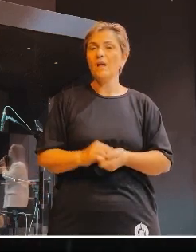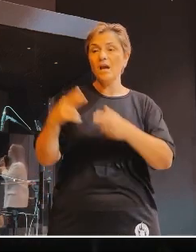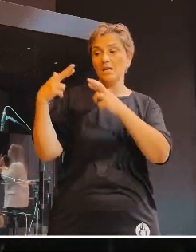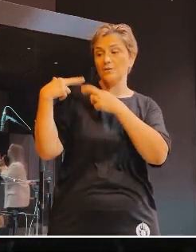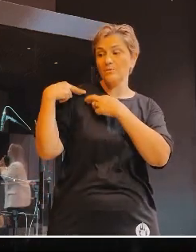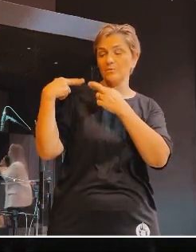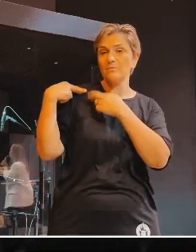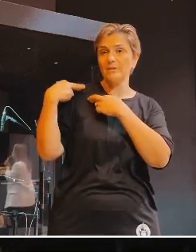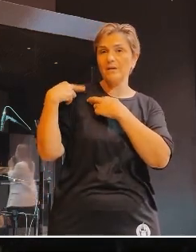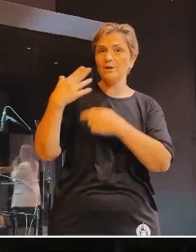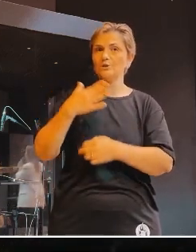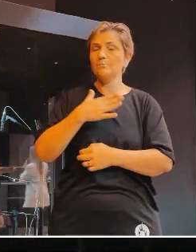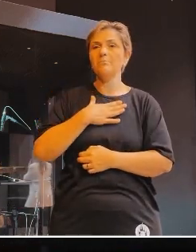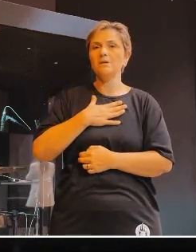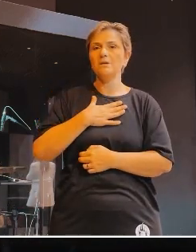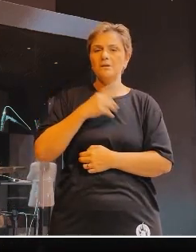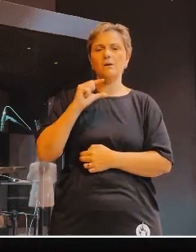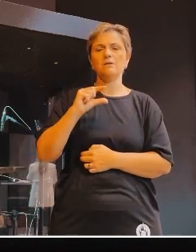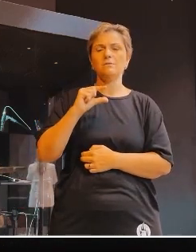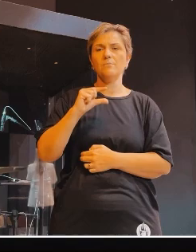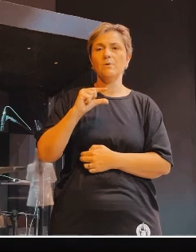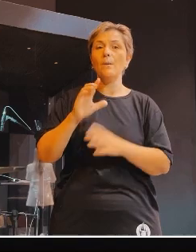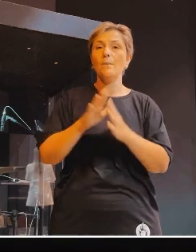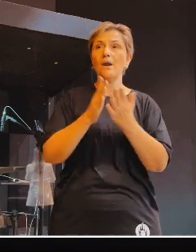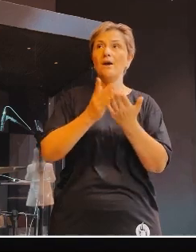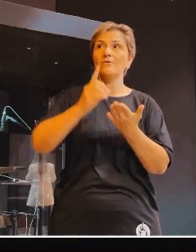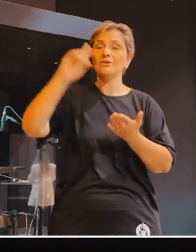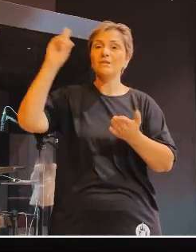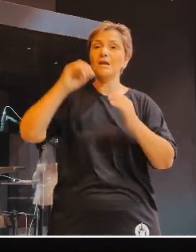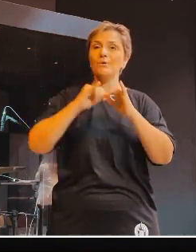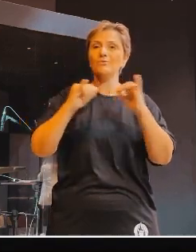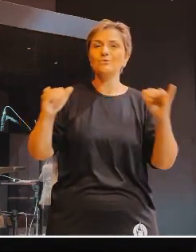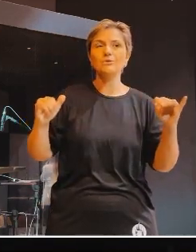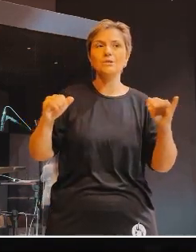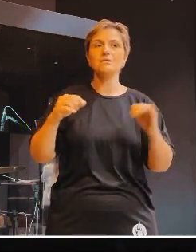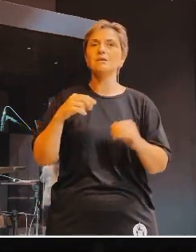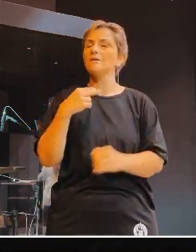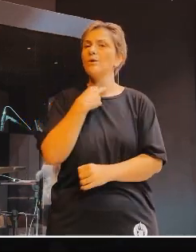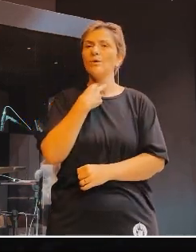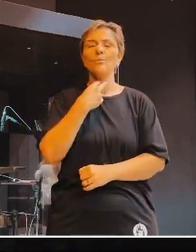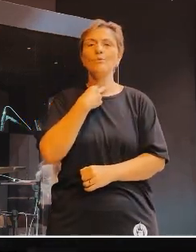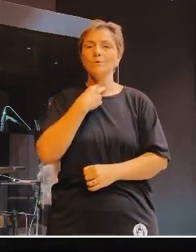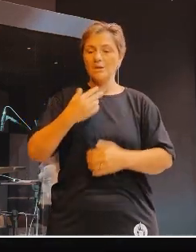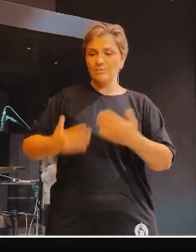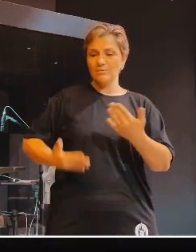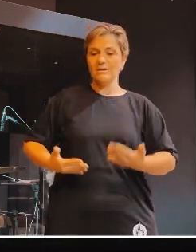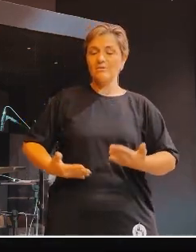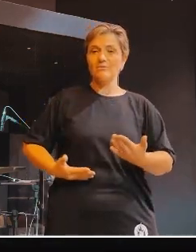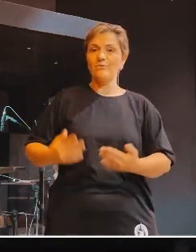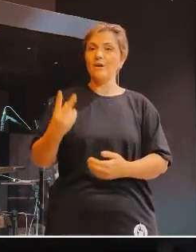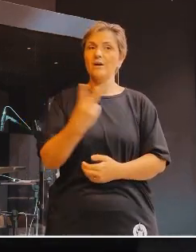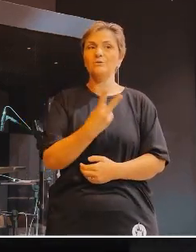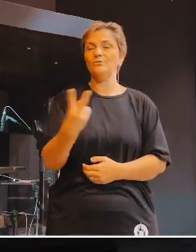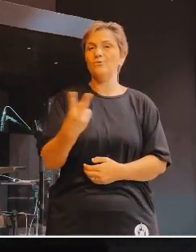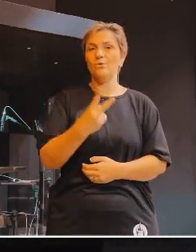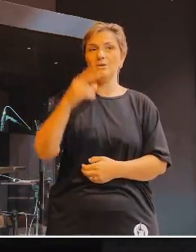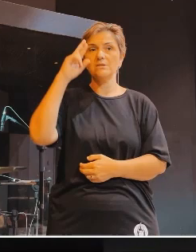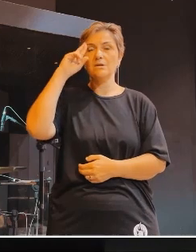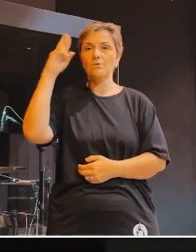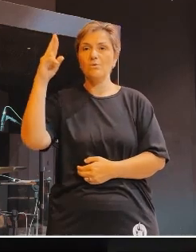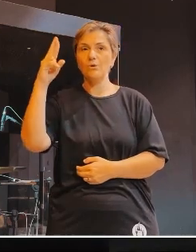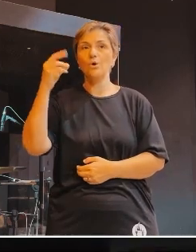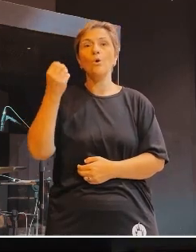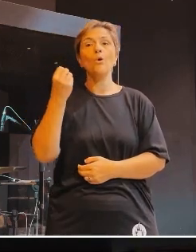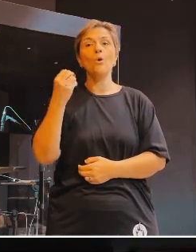responsabilidade minha e sua. A palavra de Deus diz que nós não podemos servir a dois senhores. Ou nós